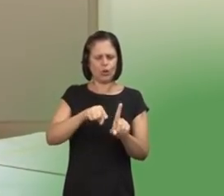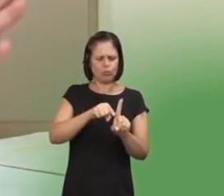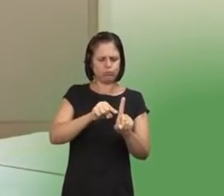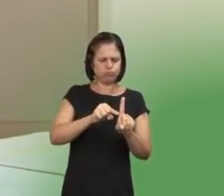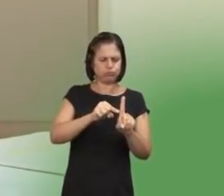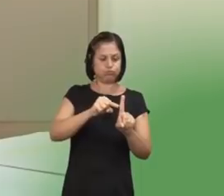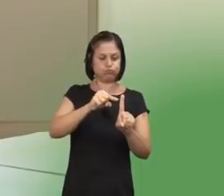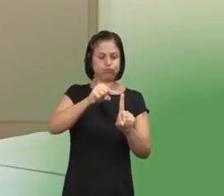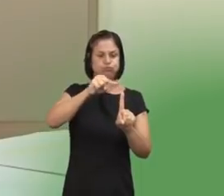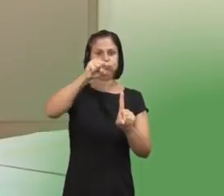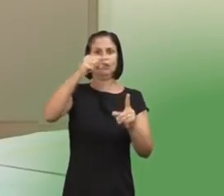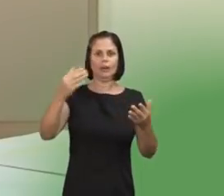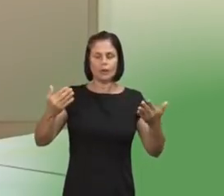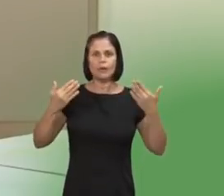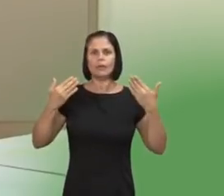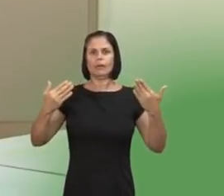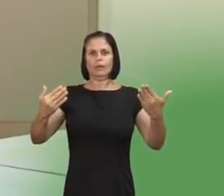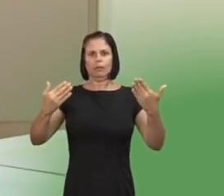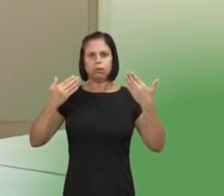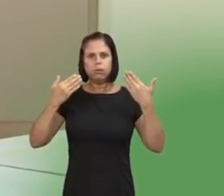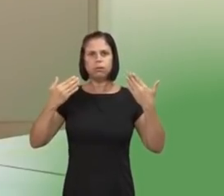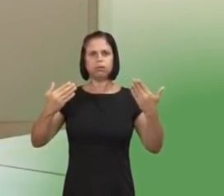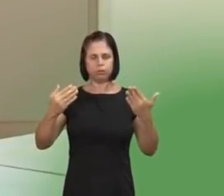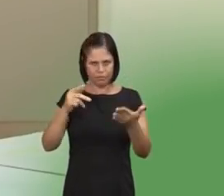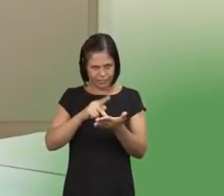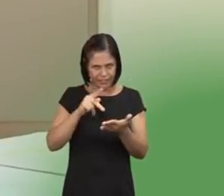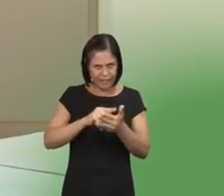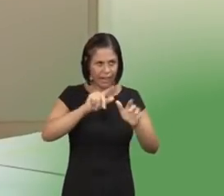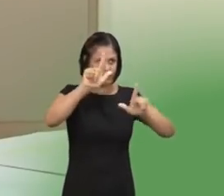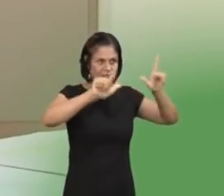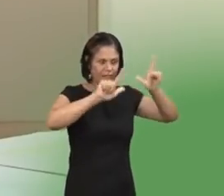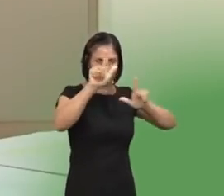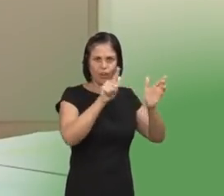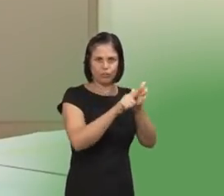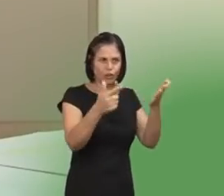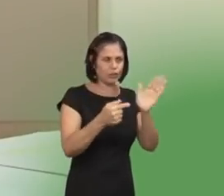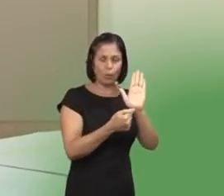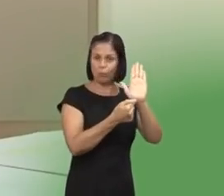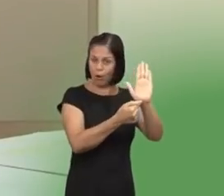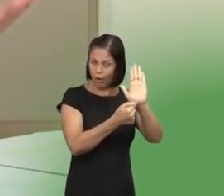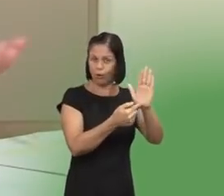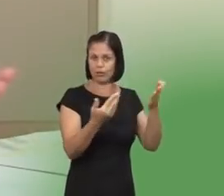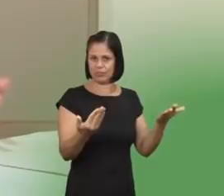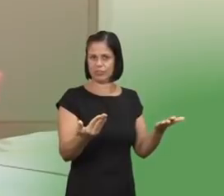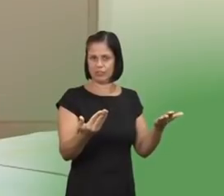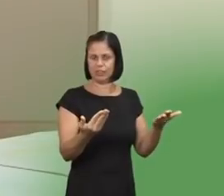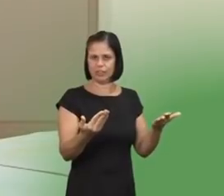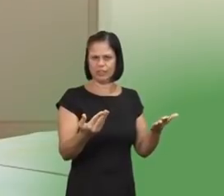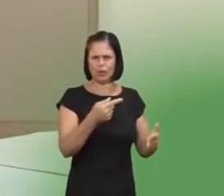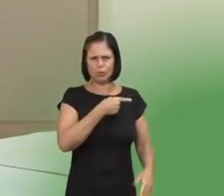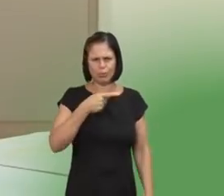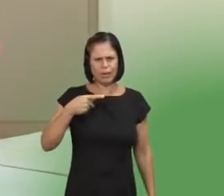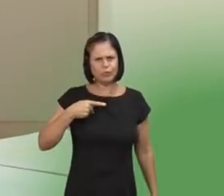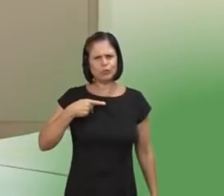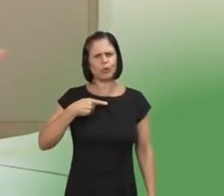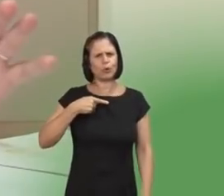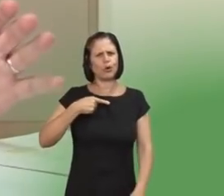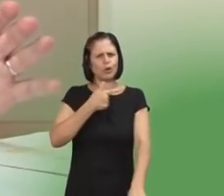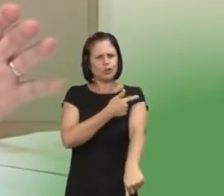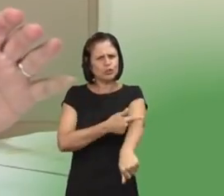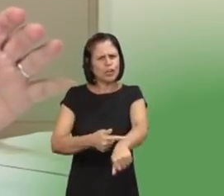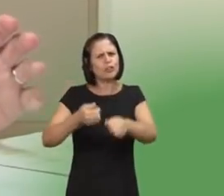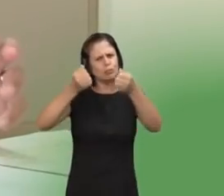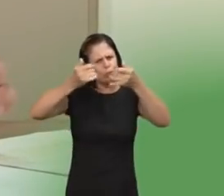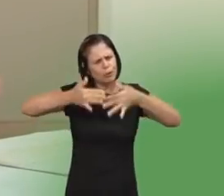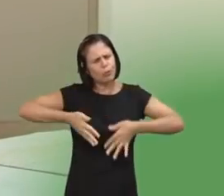estão hoje veiculando nos meios de comunicação e que a respeito dos quais a palavra do pastor Gerson já deixou isso